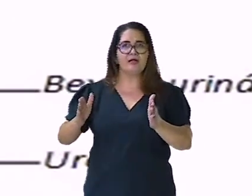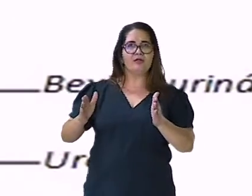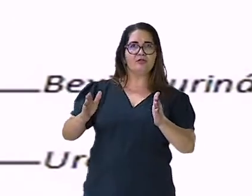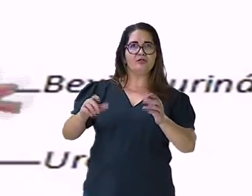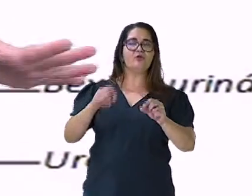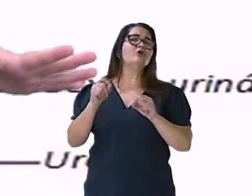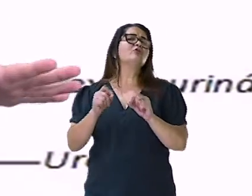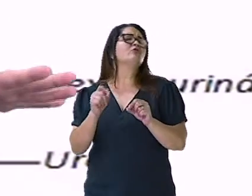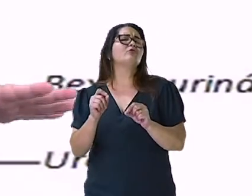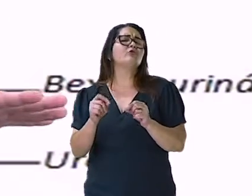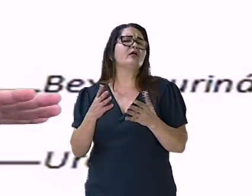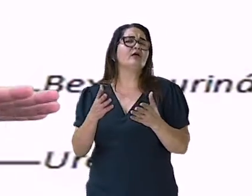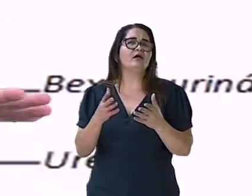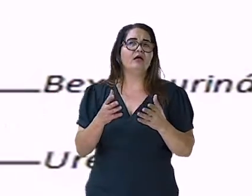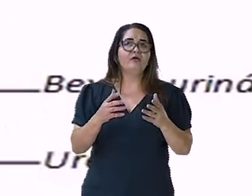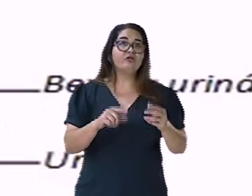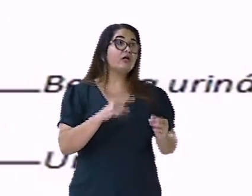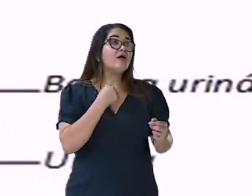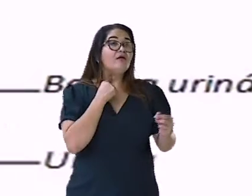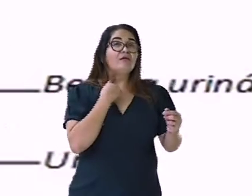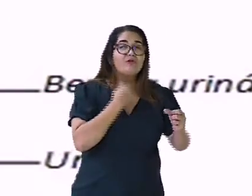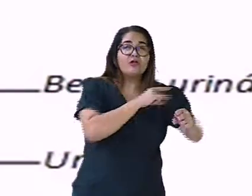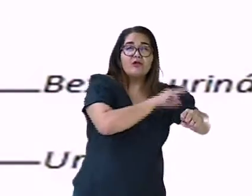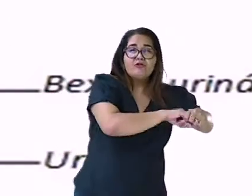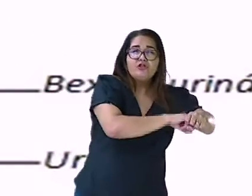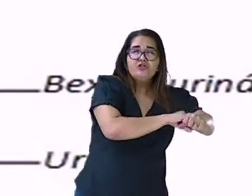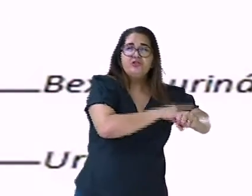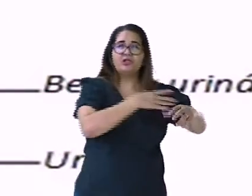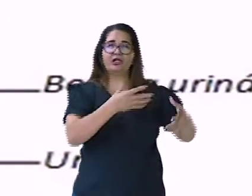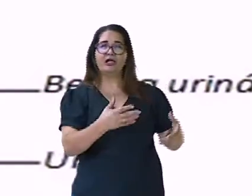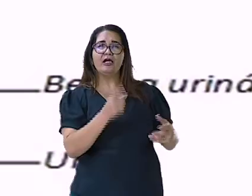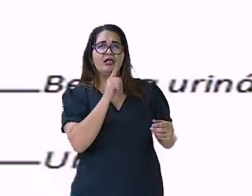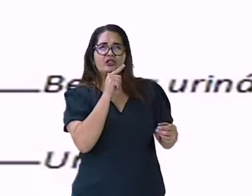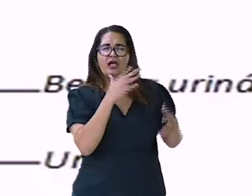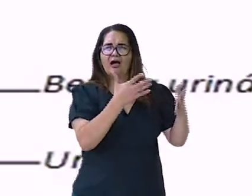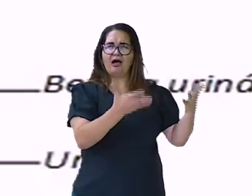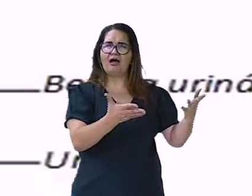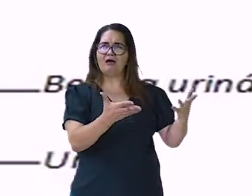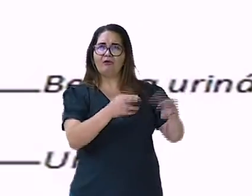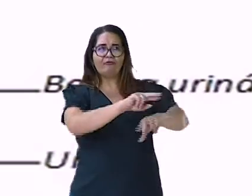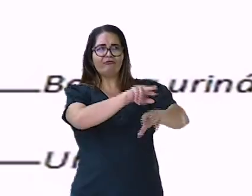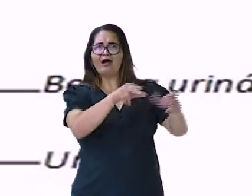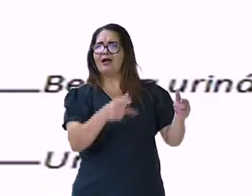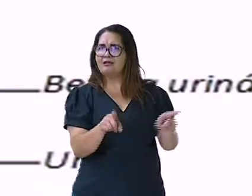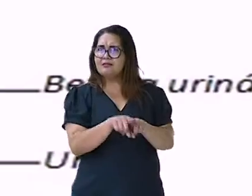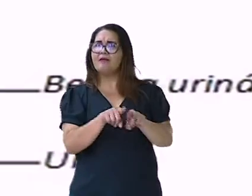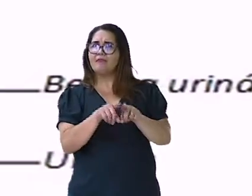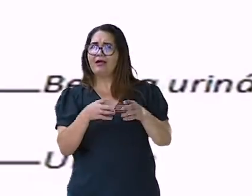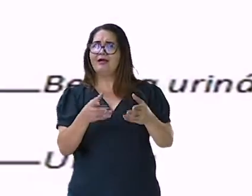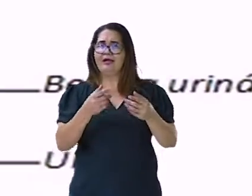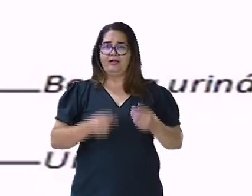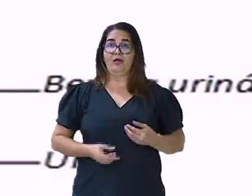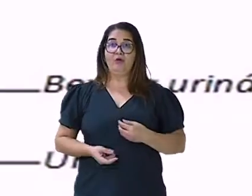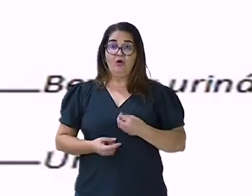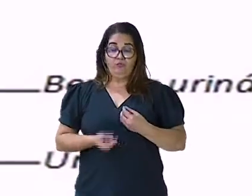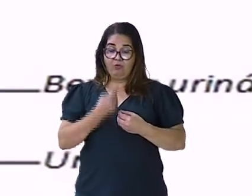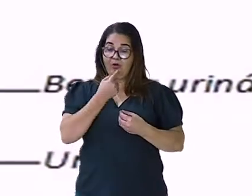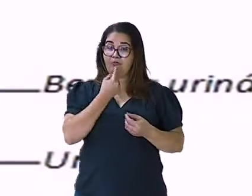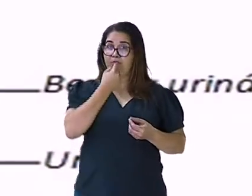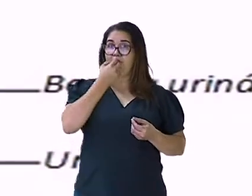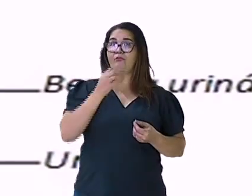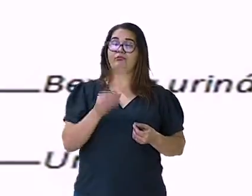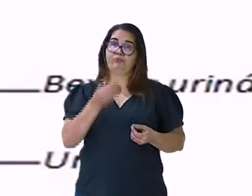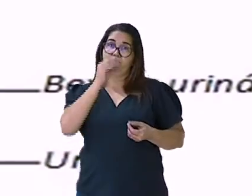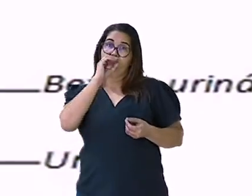águas e substâncias desnecessárias ao nosso organismo, mas é também aí que acontece a absorção